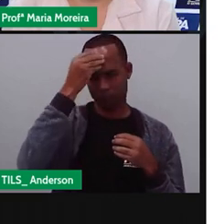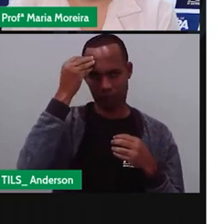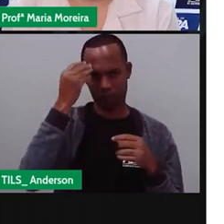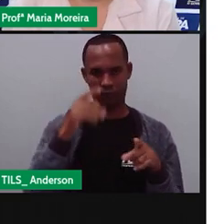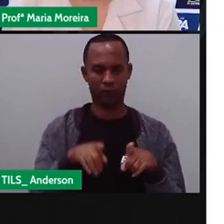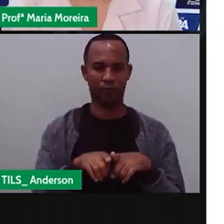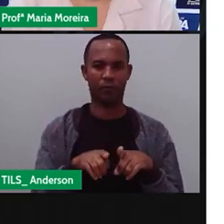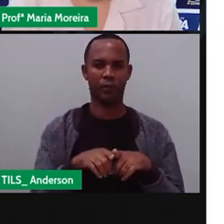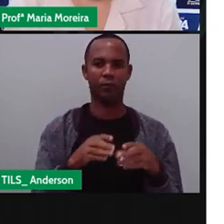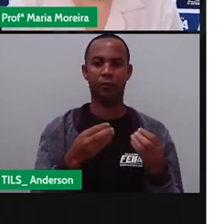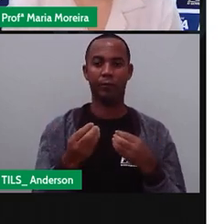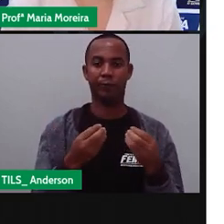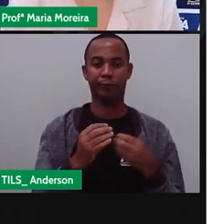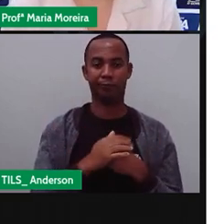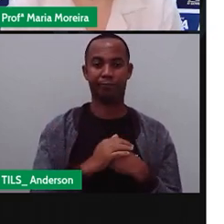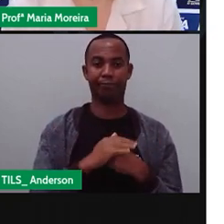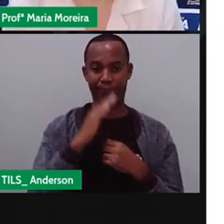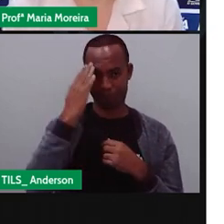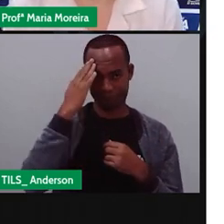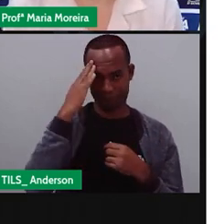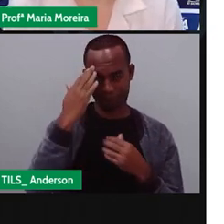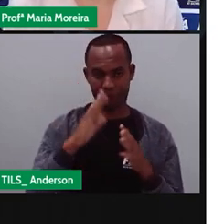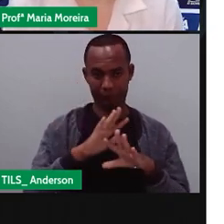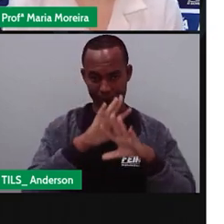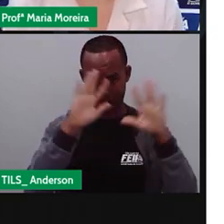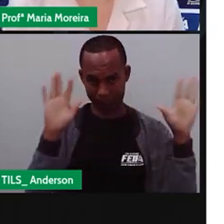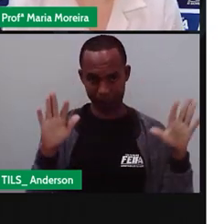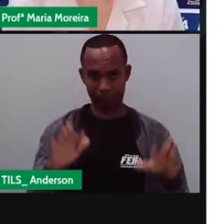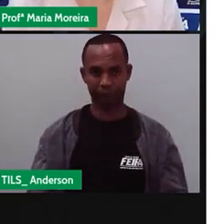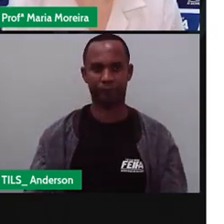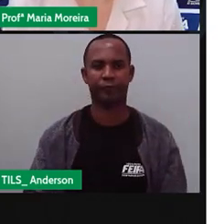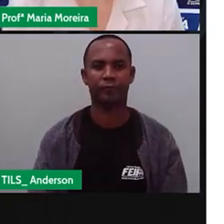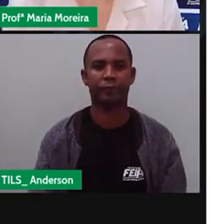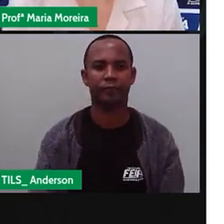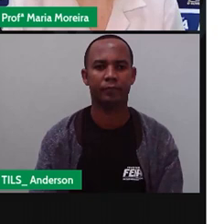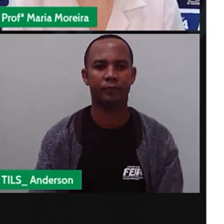E agora? Compreenderam?